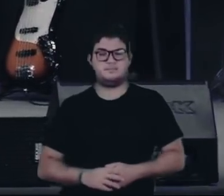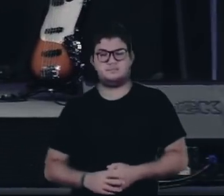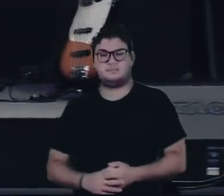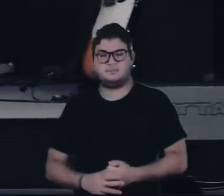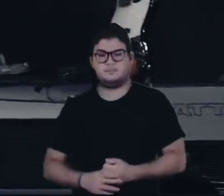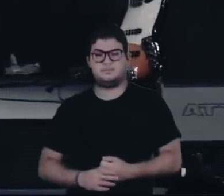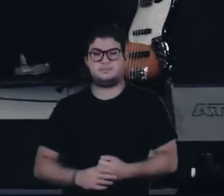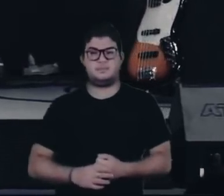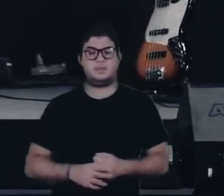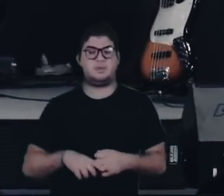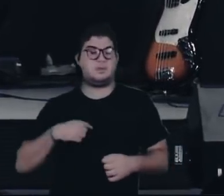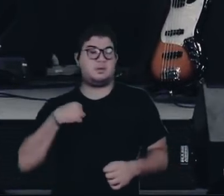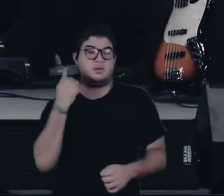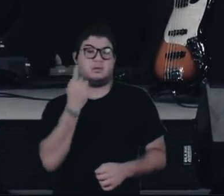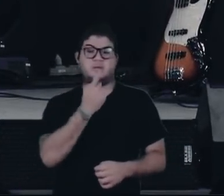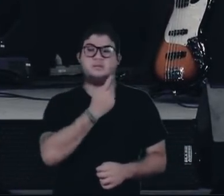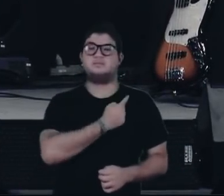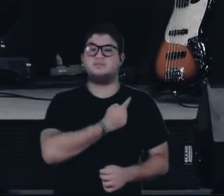Quando a gente